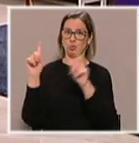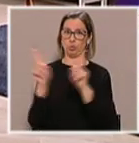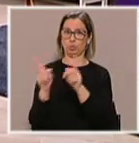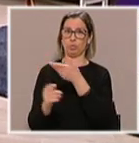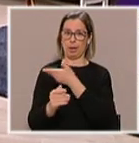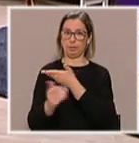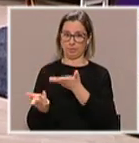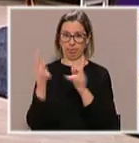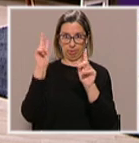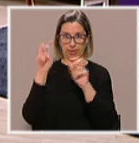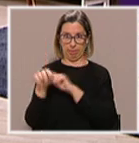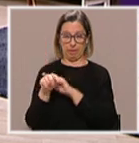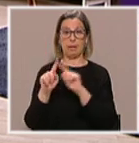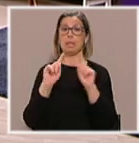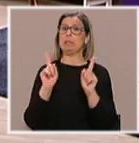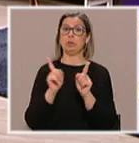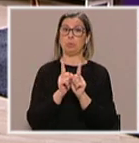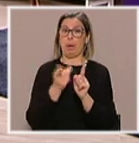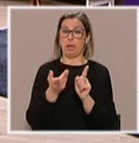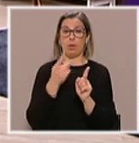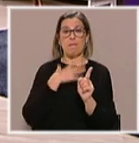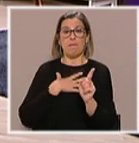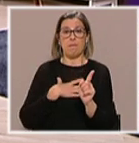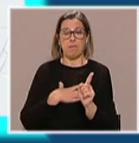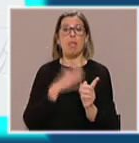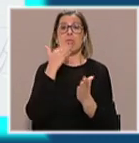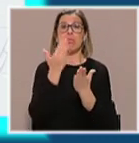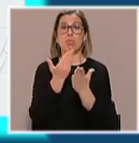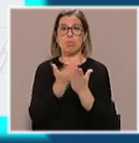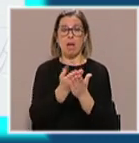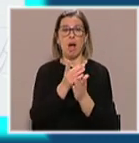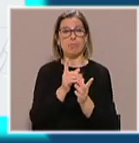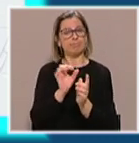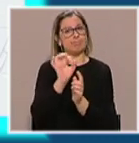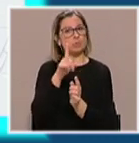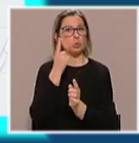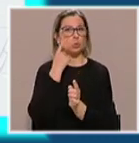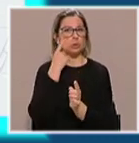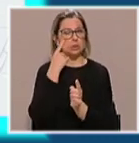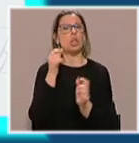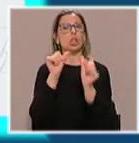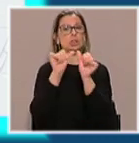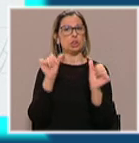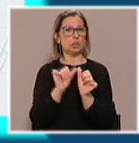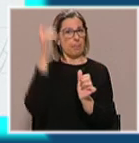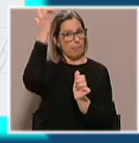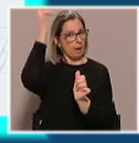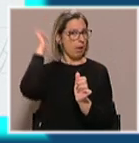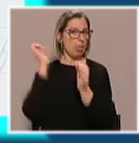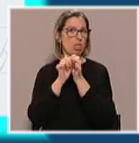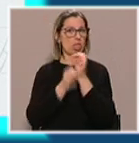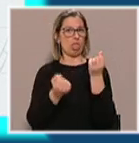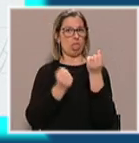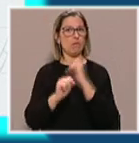sumário, pretendermos dar-vos a conhecer o sistema nervoso simpático e parasimpático, bem como o